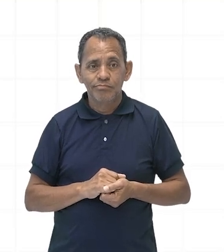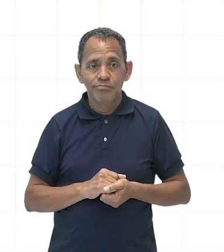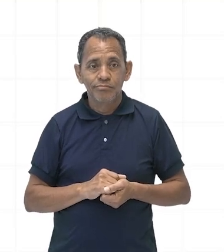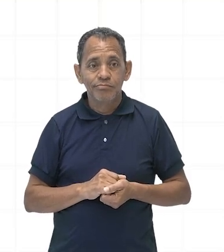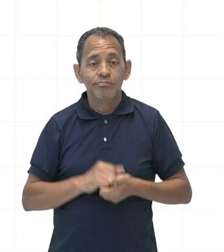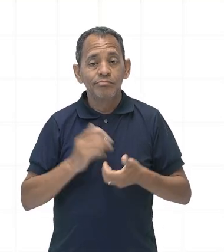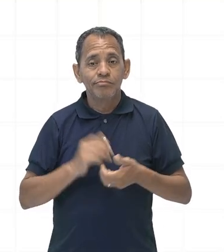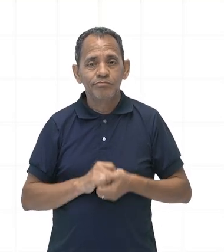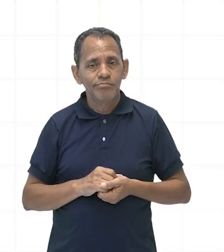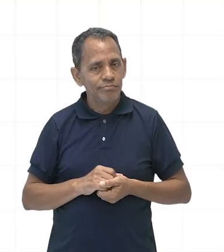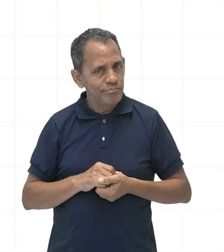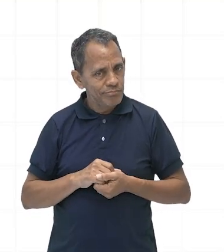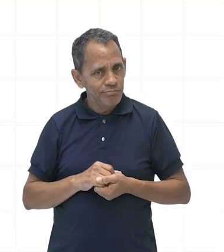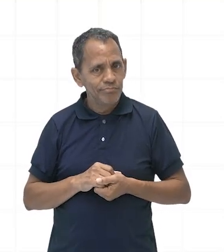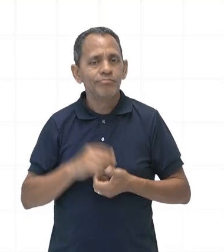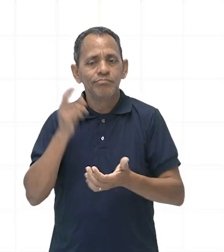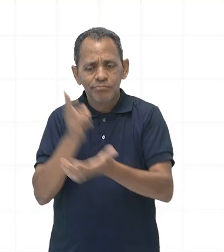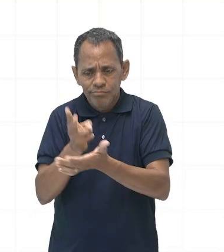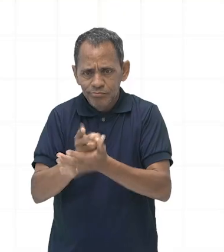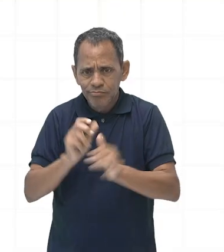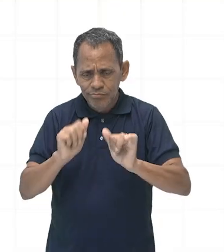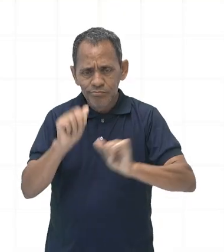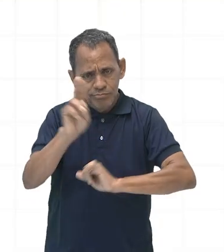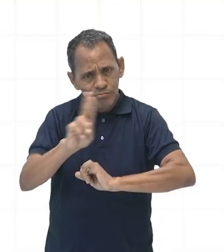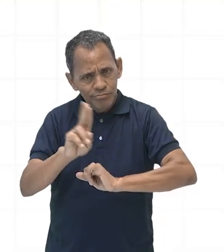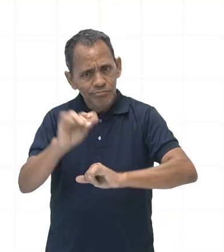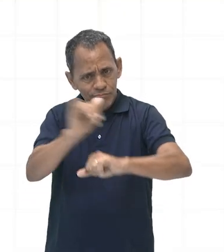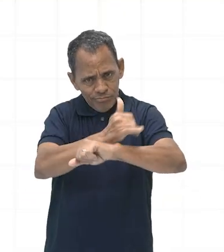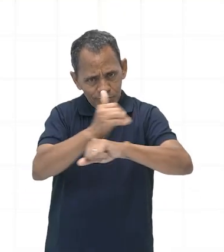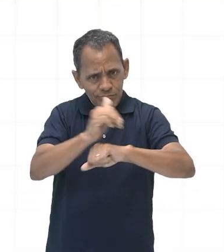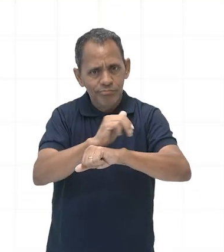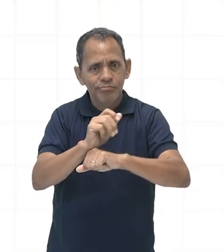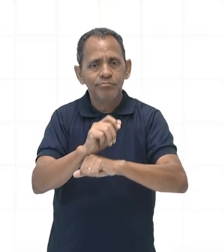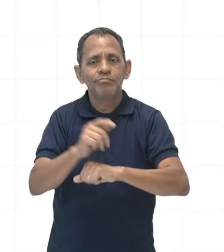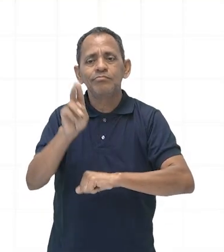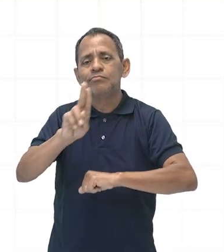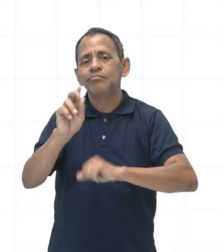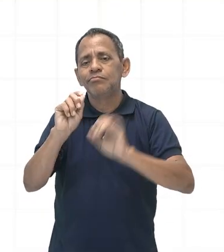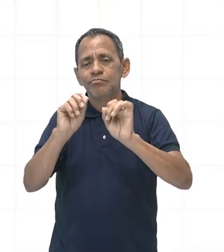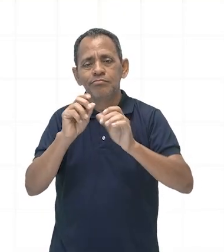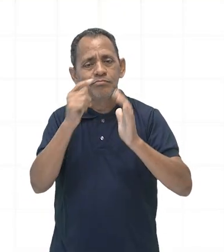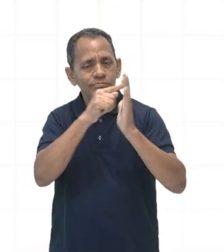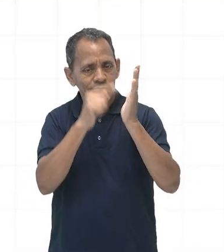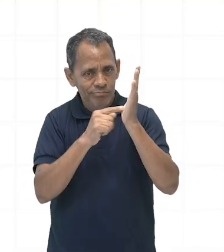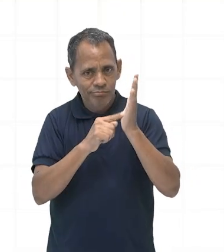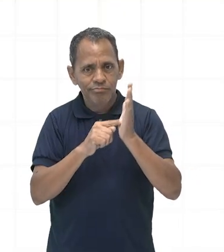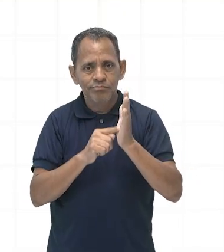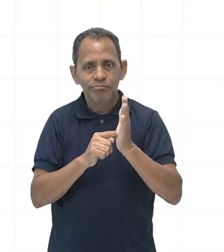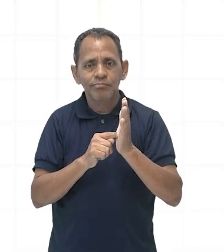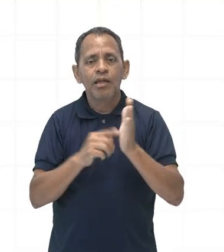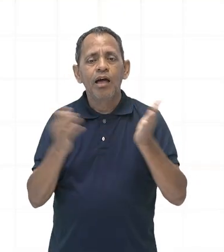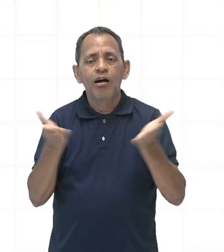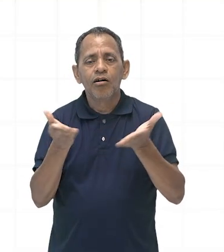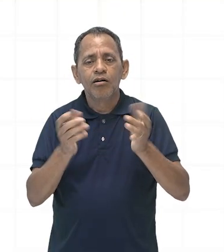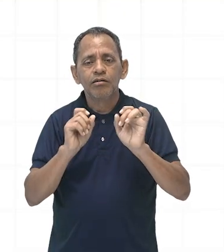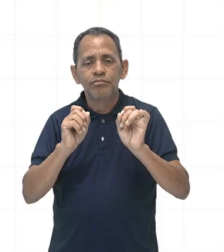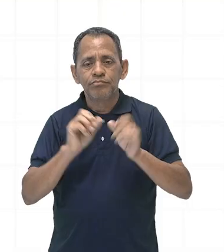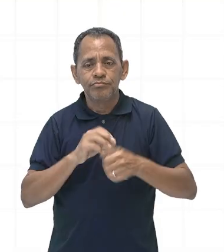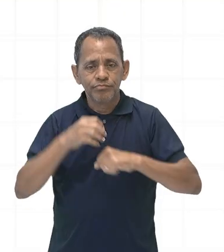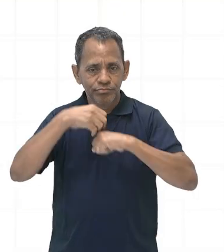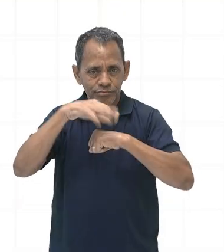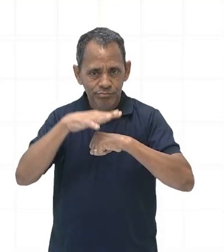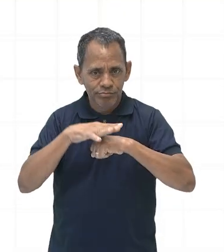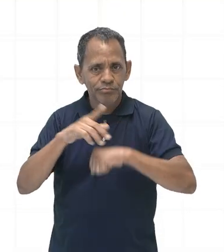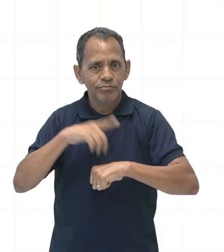Então, eu sempre posso estar fazendo esses cálculos utilizando a calculadora. E agora, nós vamos fazer o seguinte.